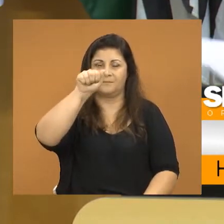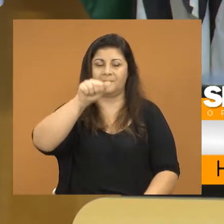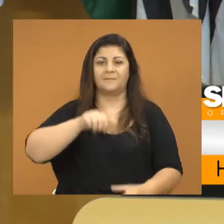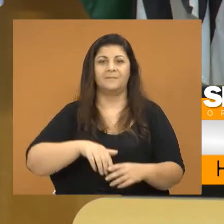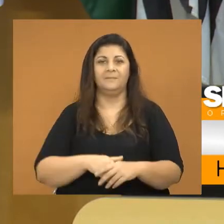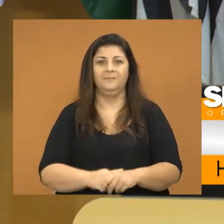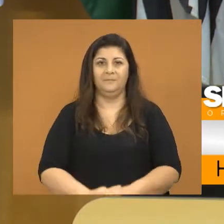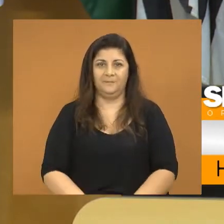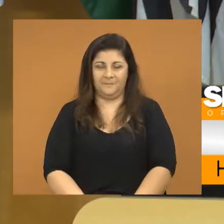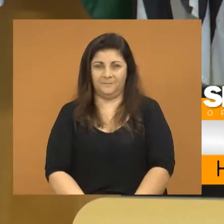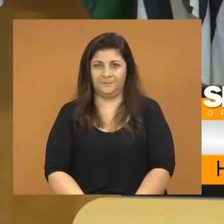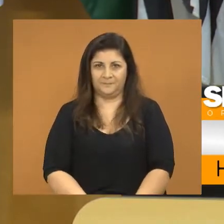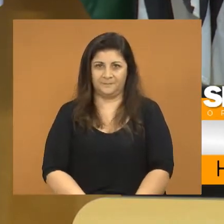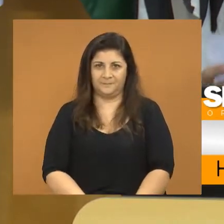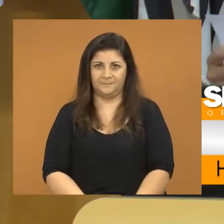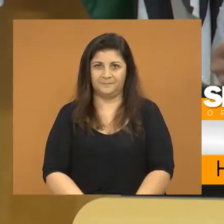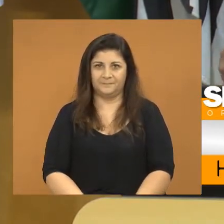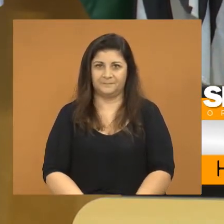saúde.